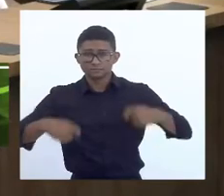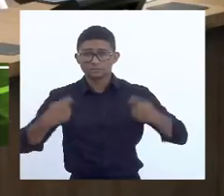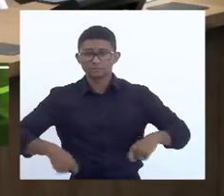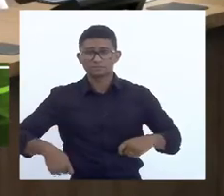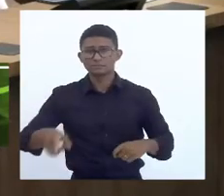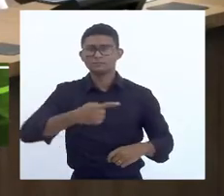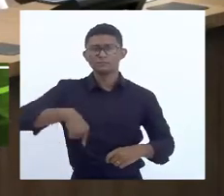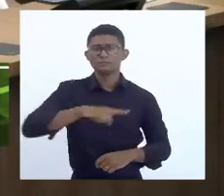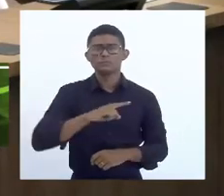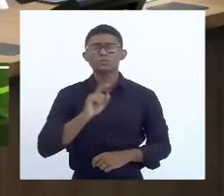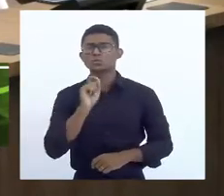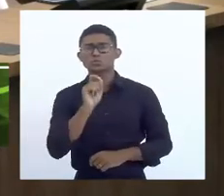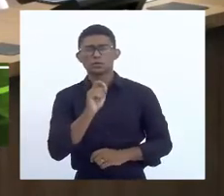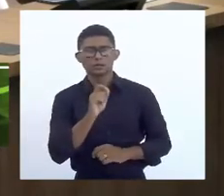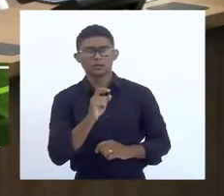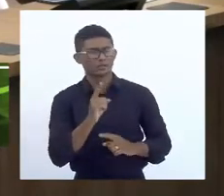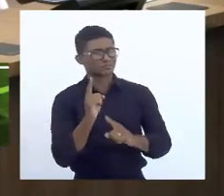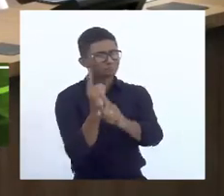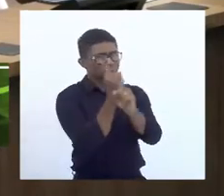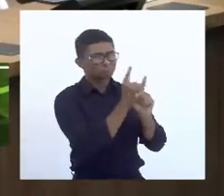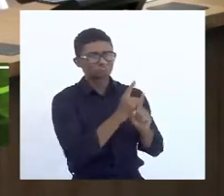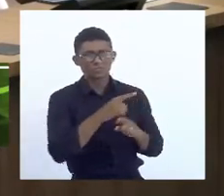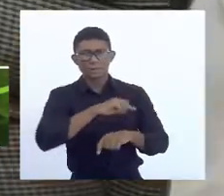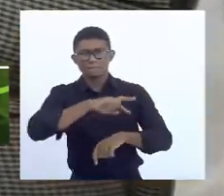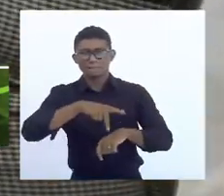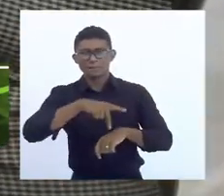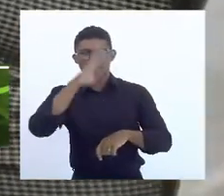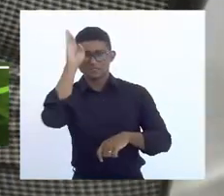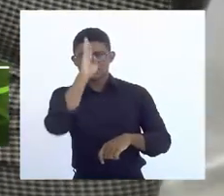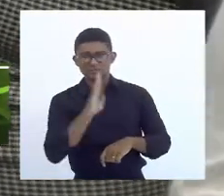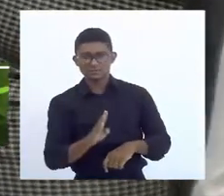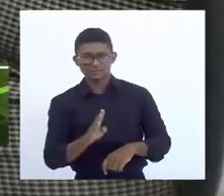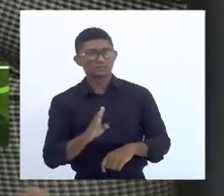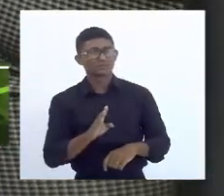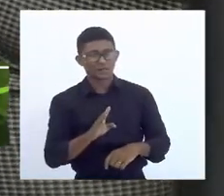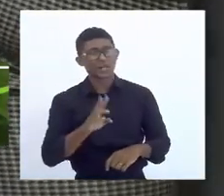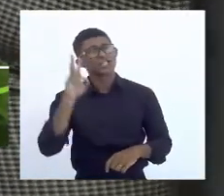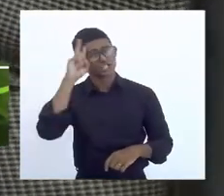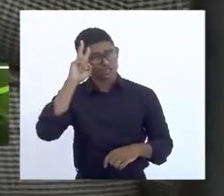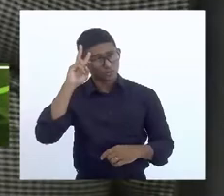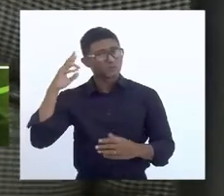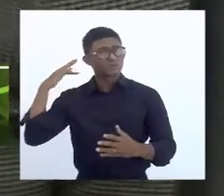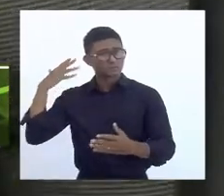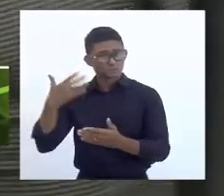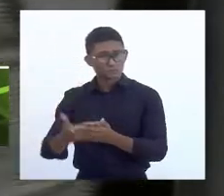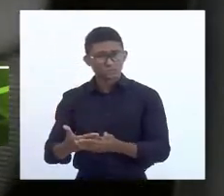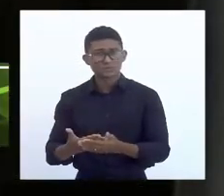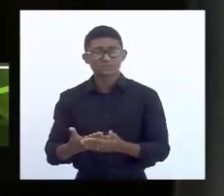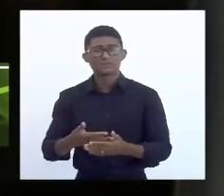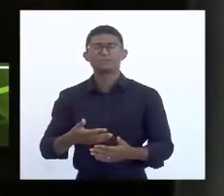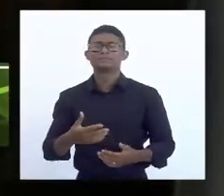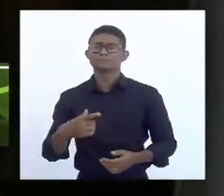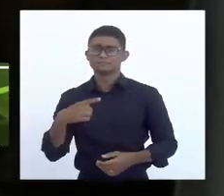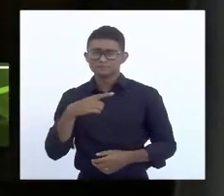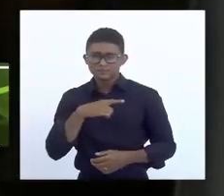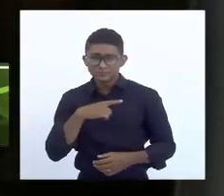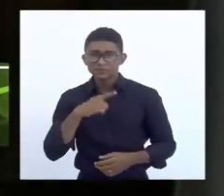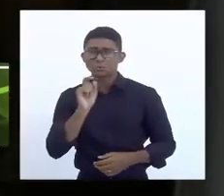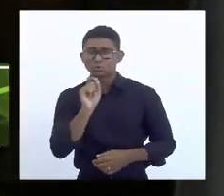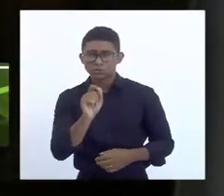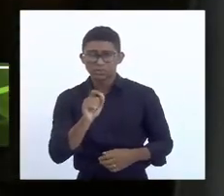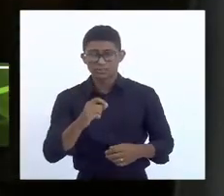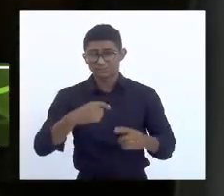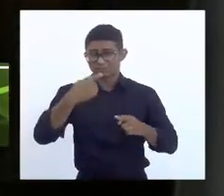reconheça o quanto isso é parte de uma história que forma o nosso país, sabe? A gente tem a violência política fundando o Estado